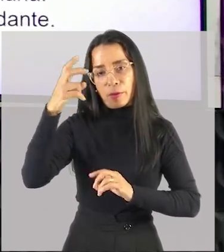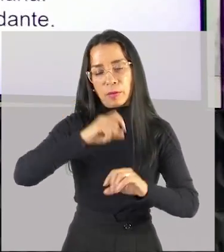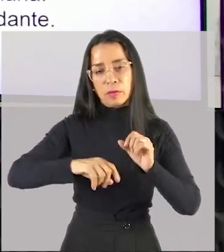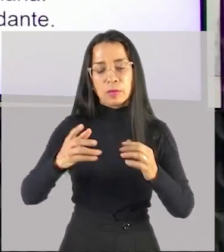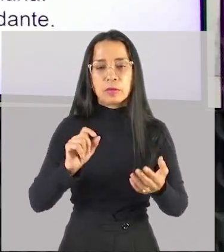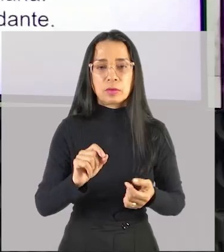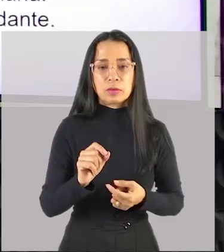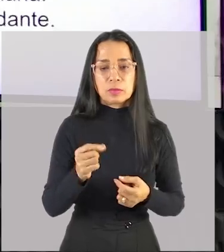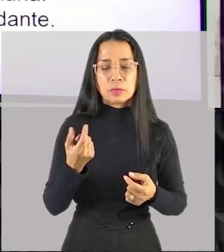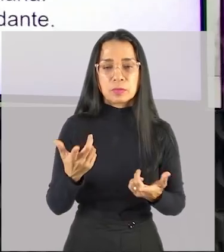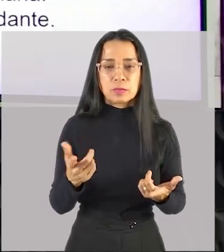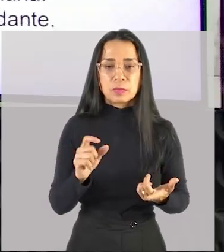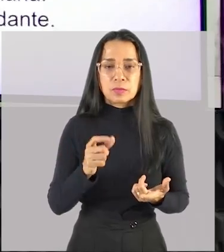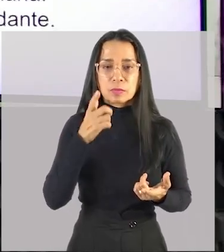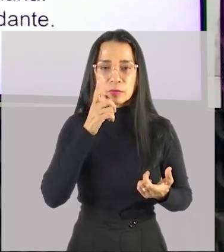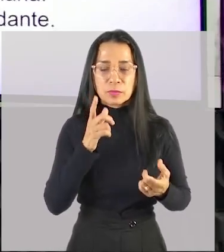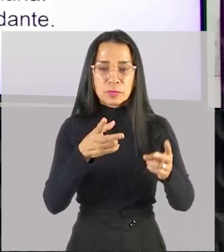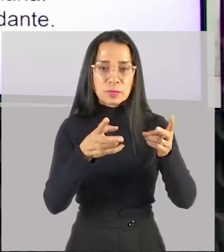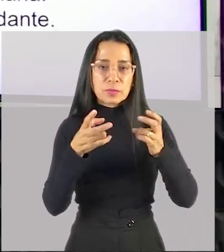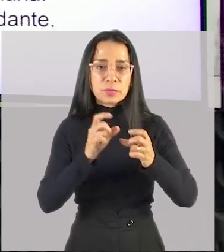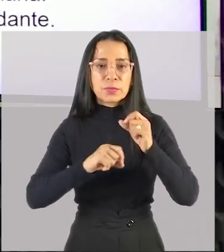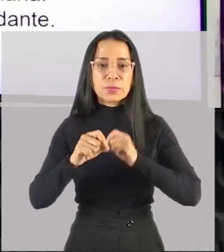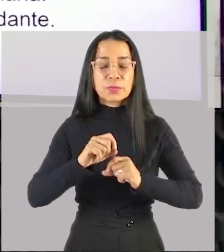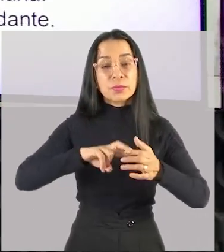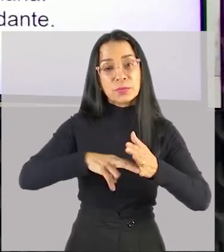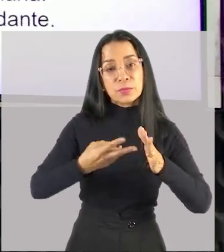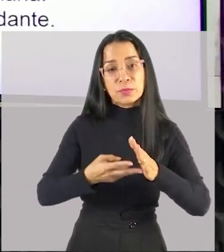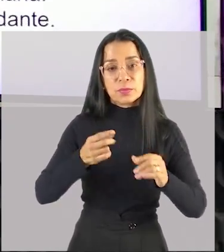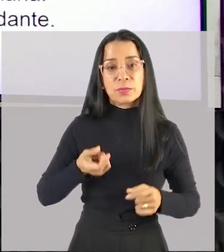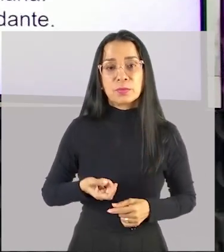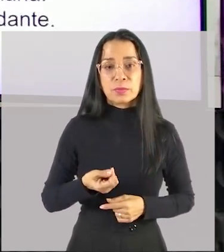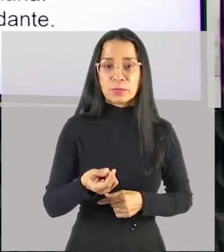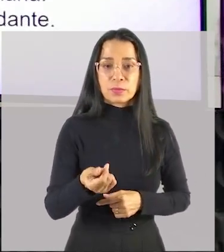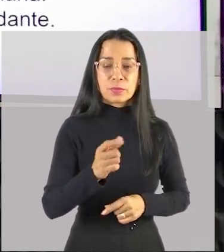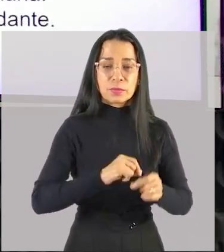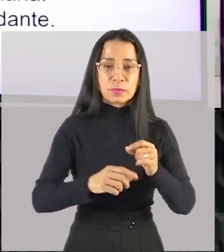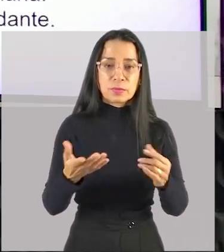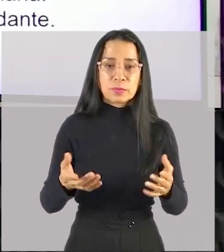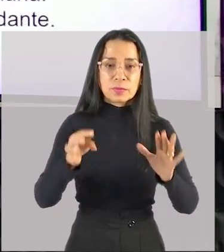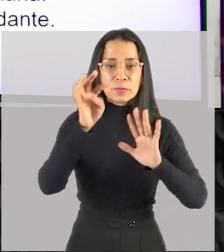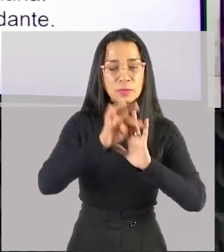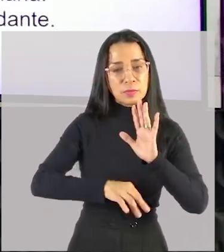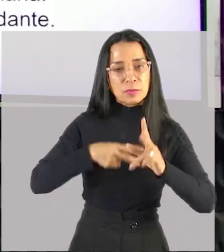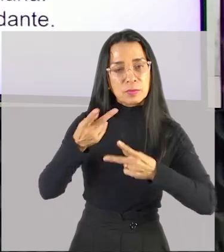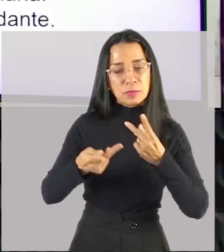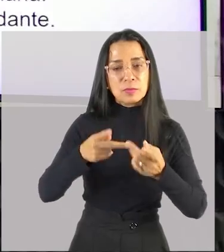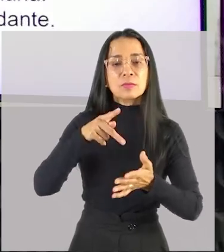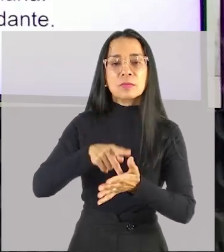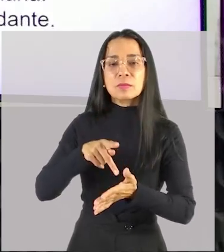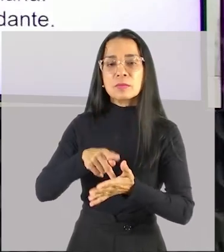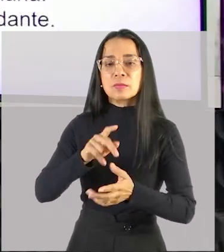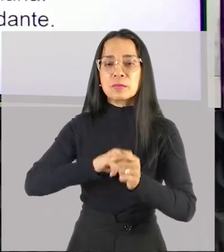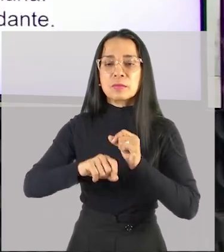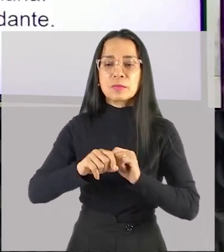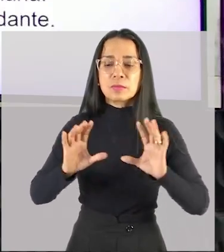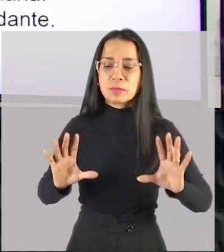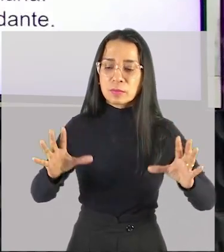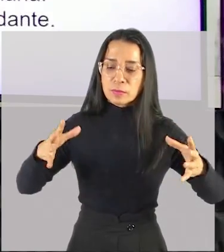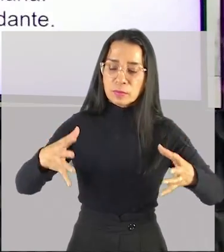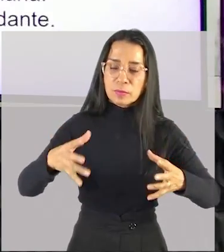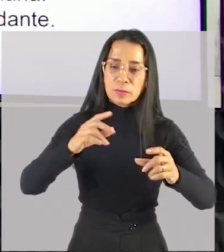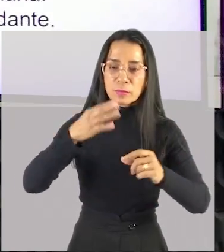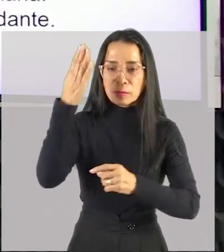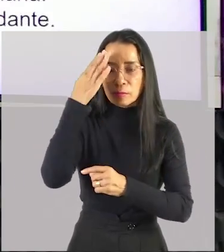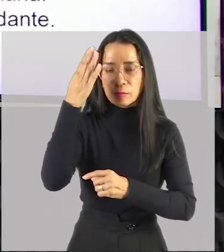né, para conceber o que seria essa eternidade. Então, o texto fala exatamente sobre a abrangência